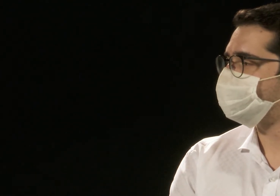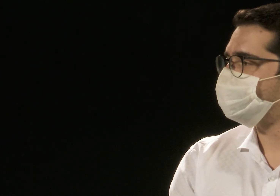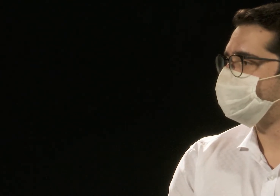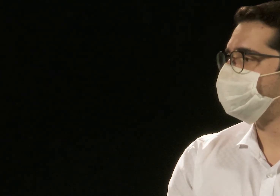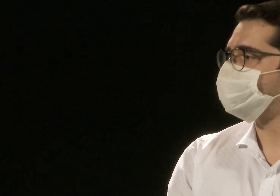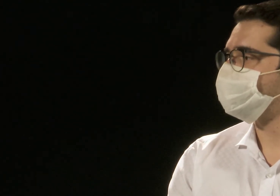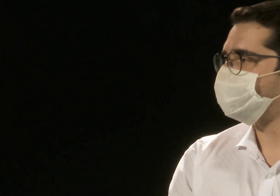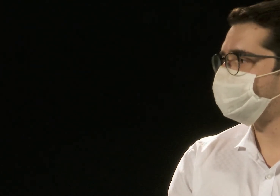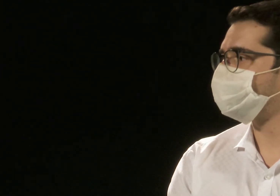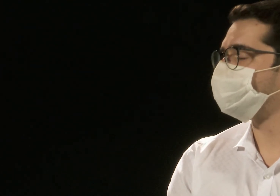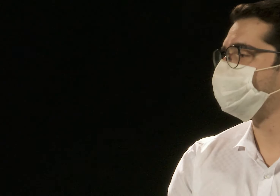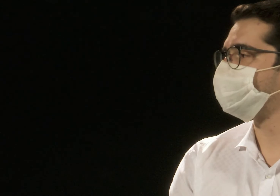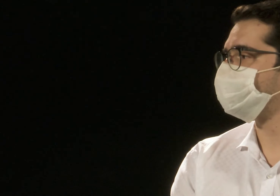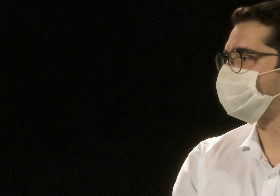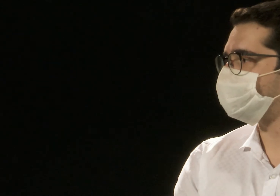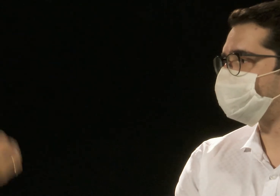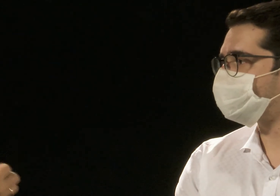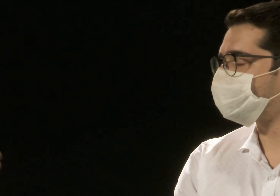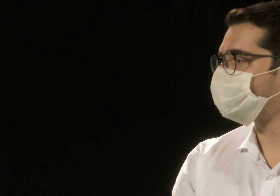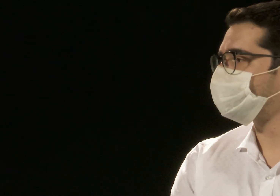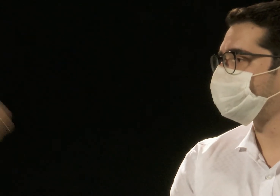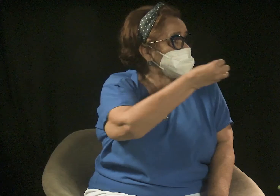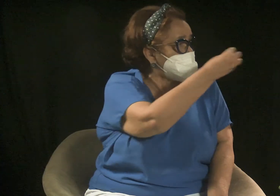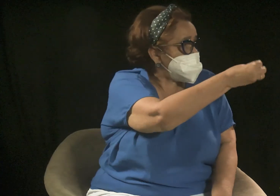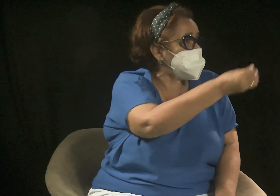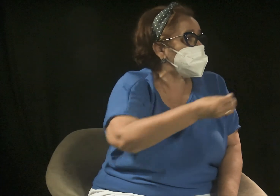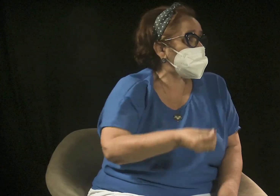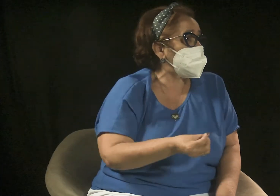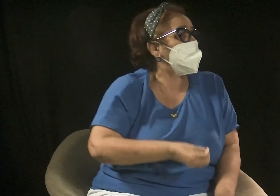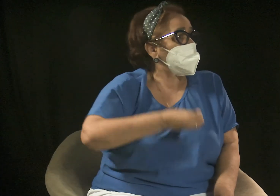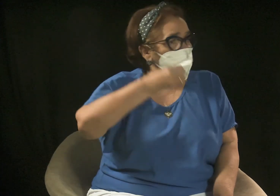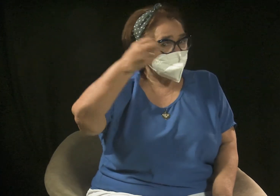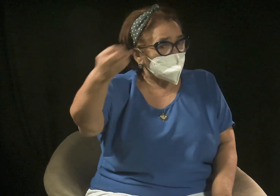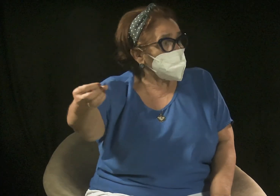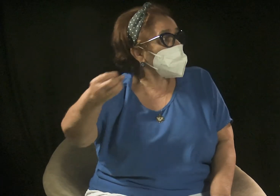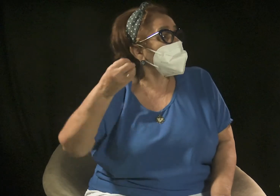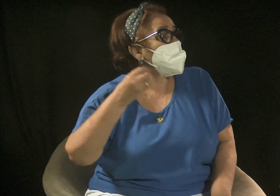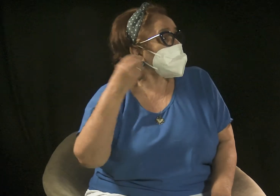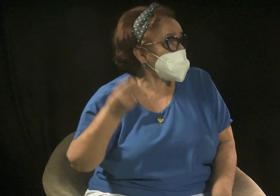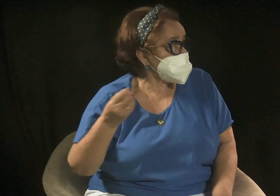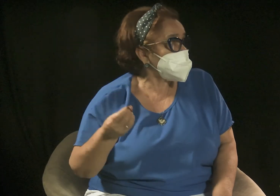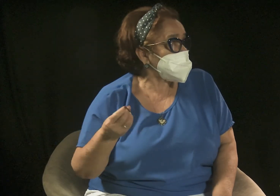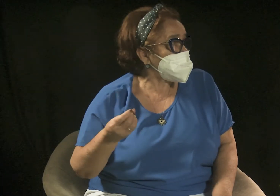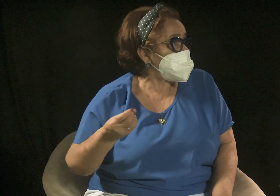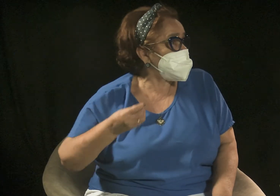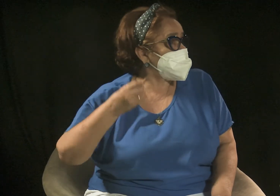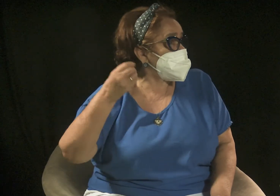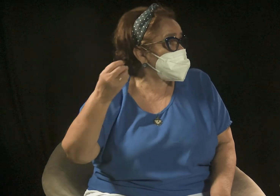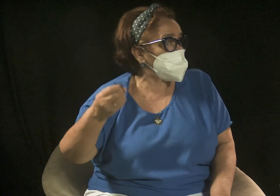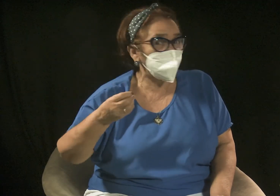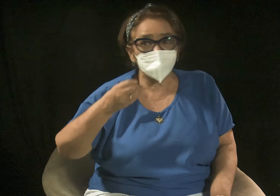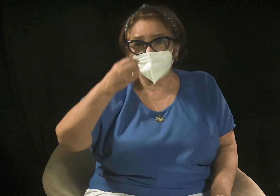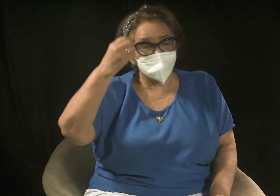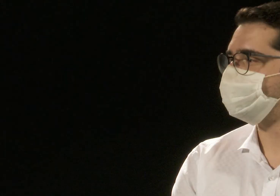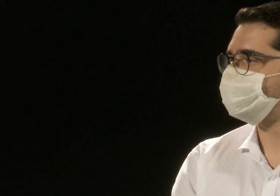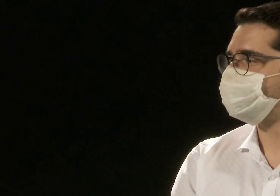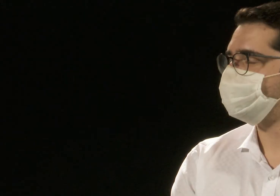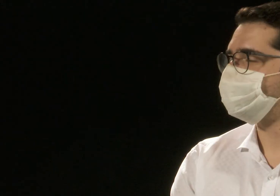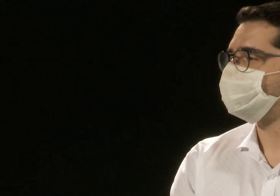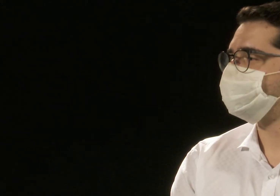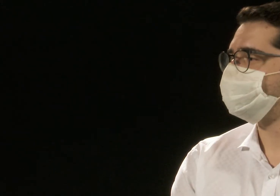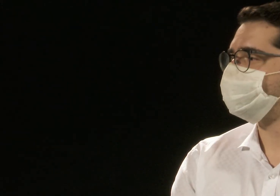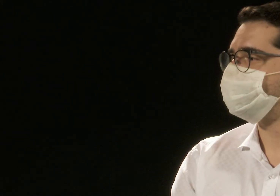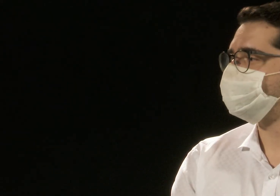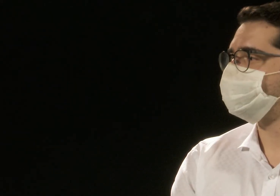se defender e ter voz e saber dizer quem é que em casa, que pode ser um tio, pode